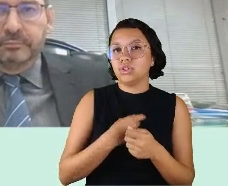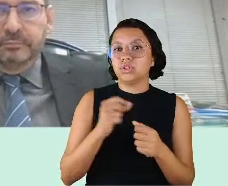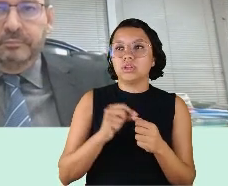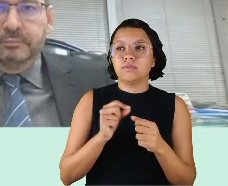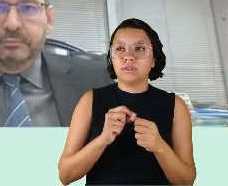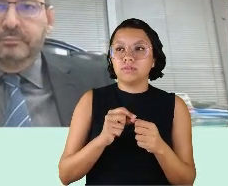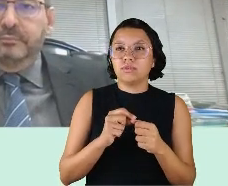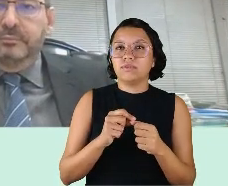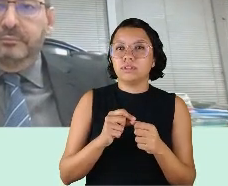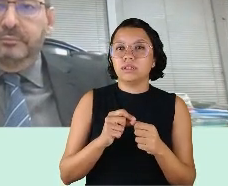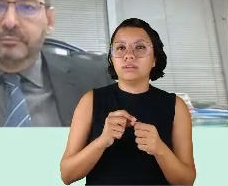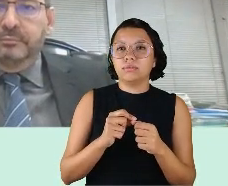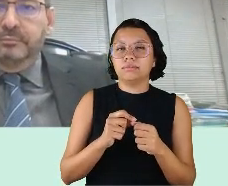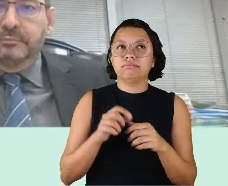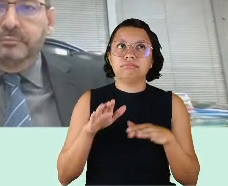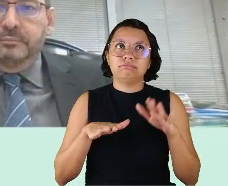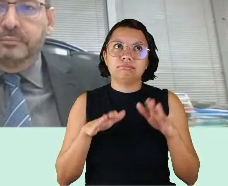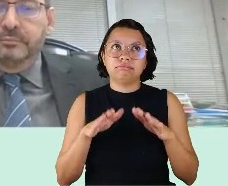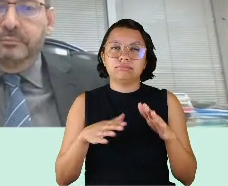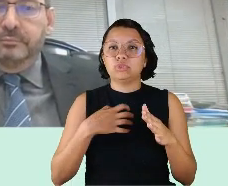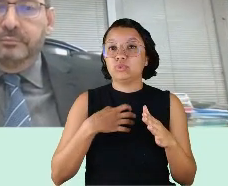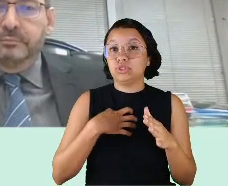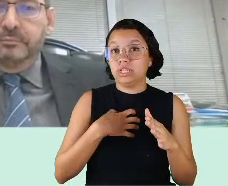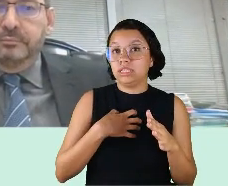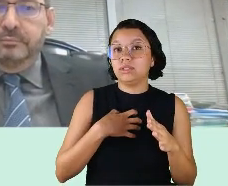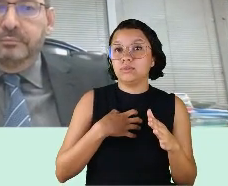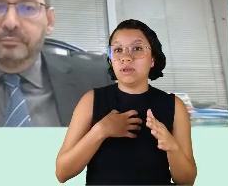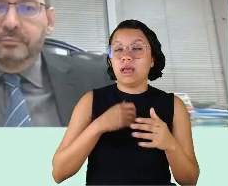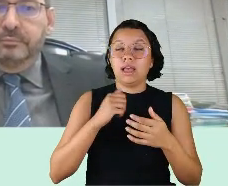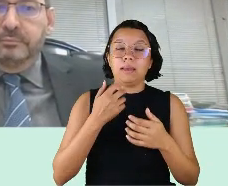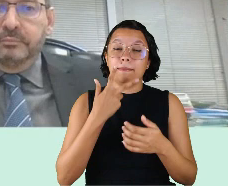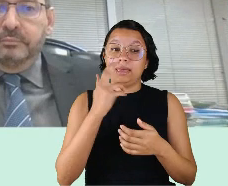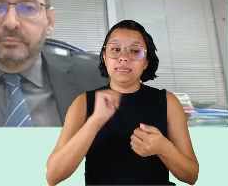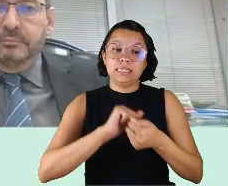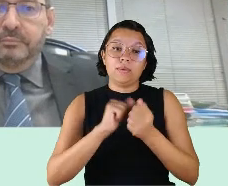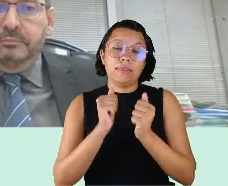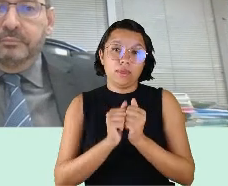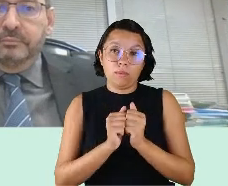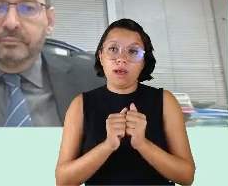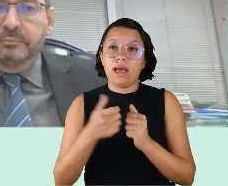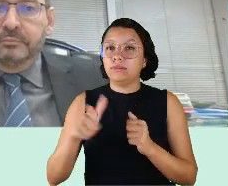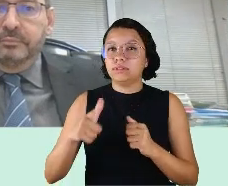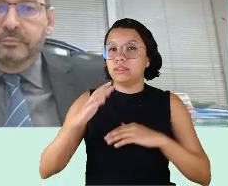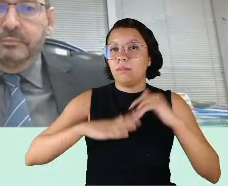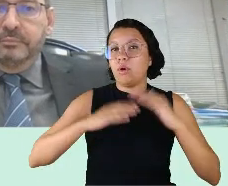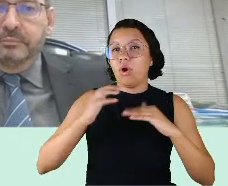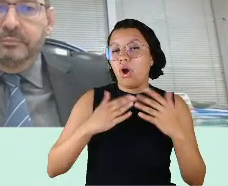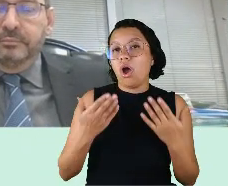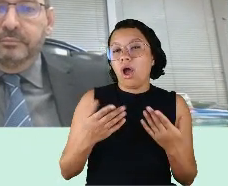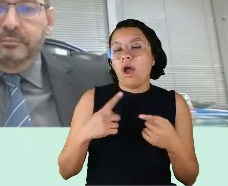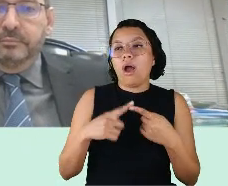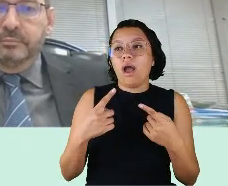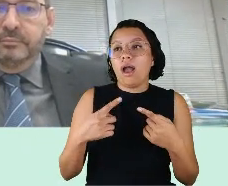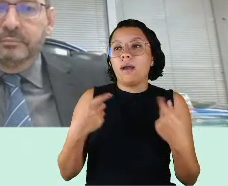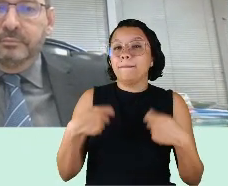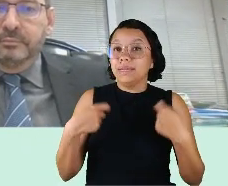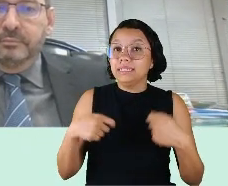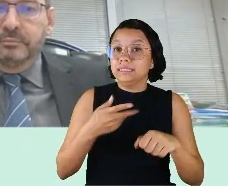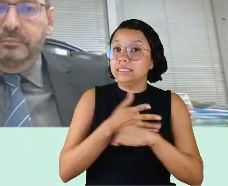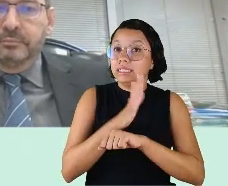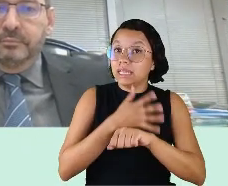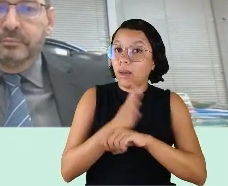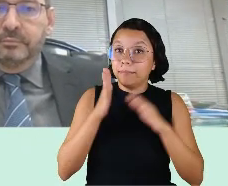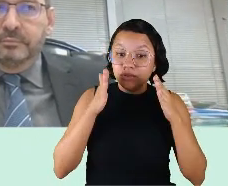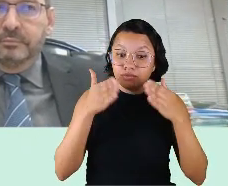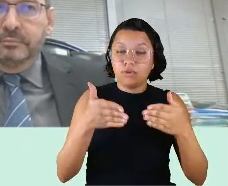fazendo amadoristicamente o que nos pareceu o mais adequado, mas é necessário que haja um